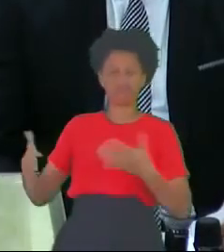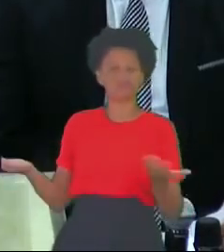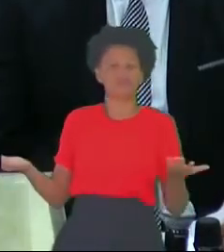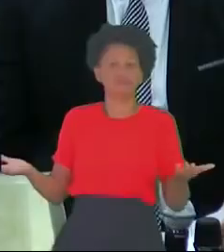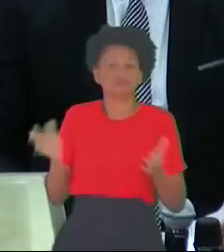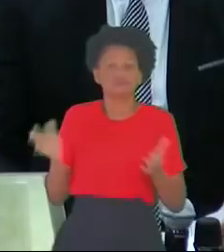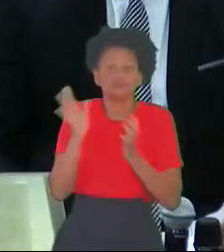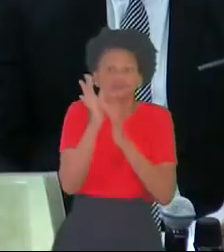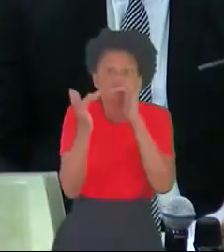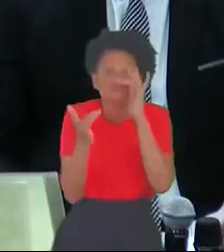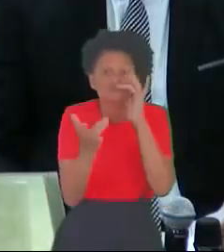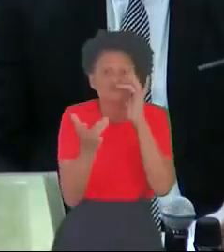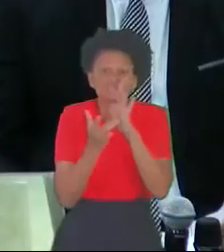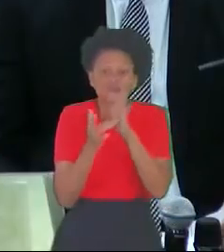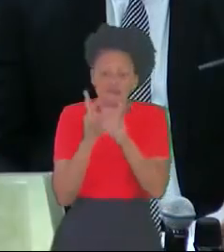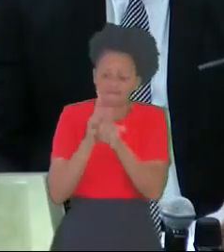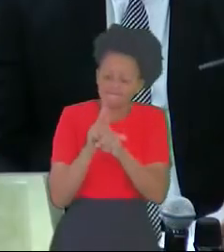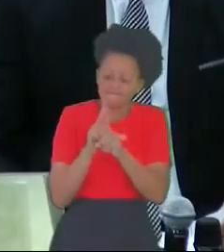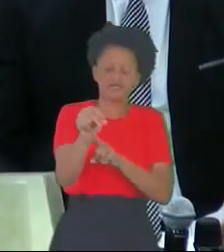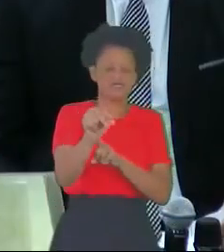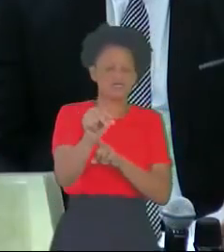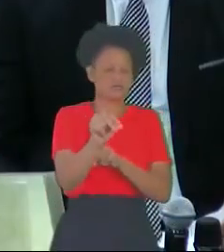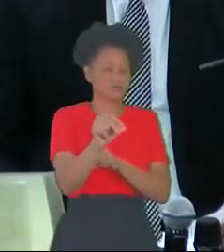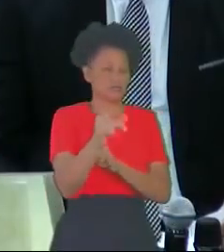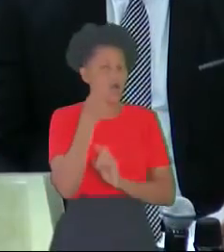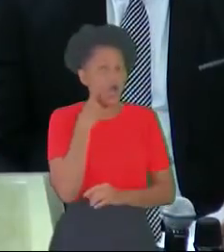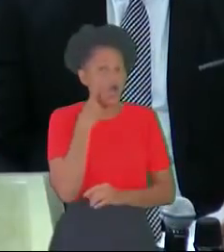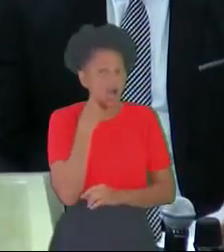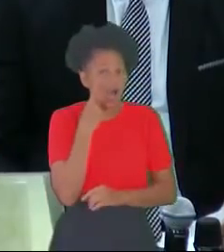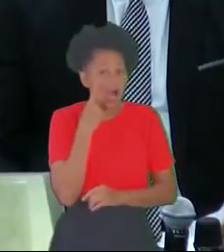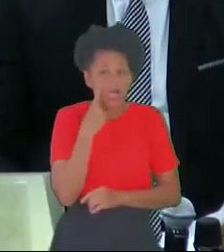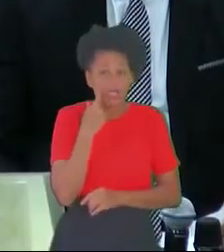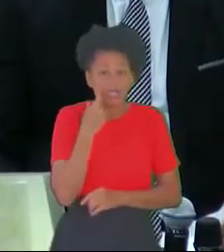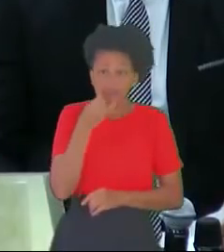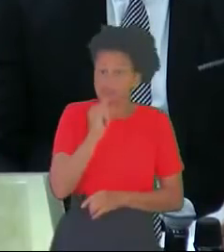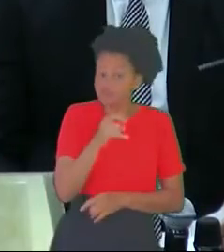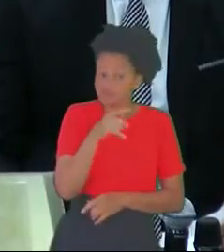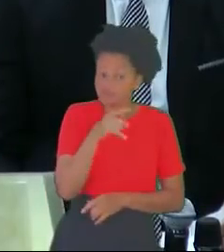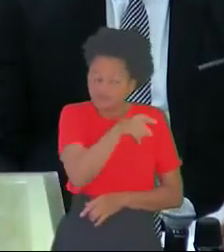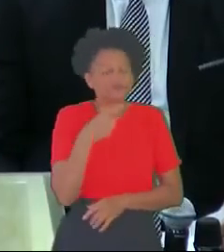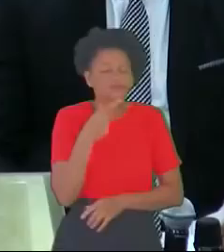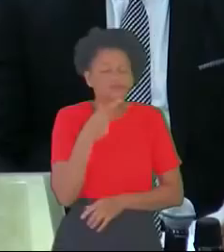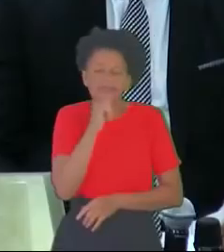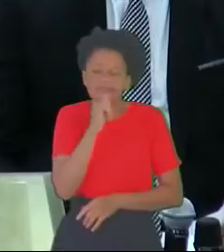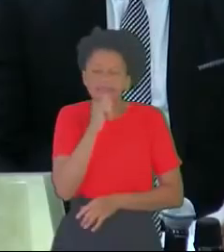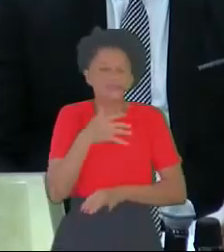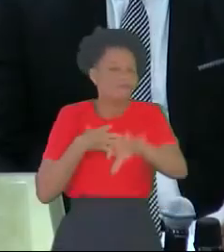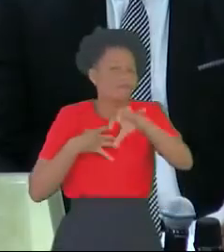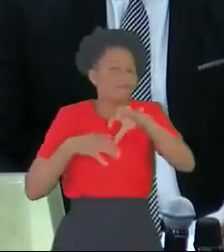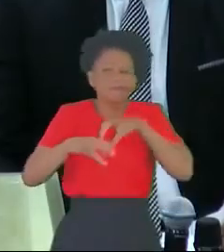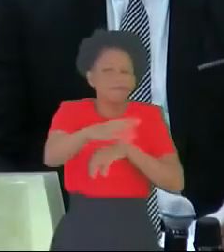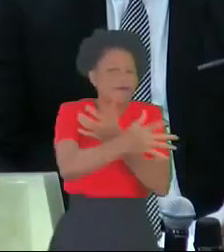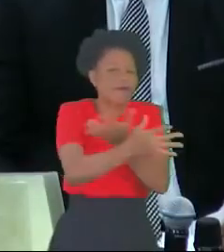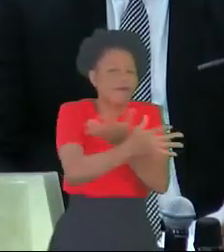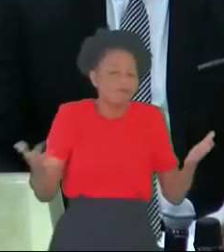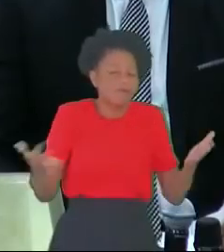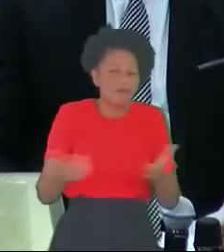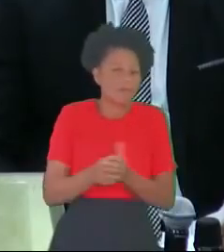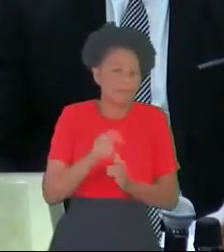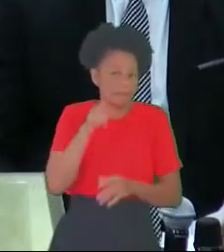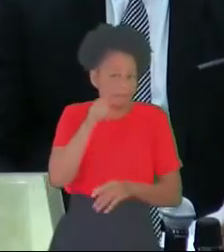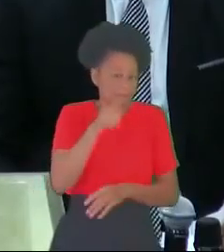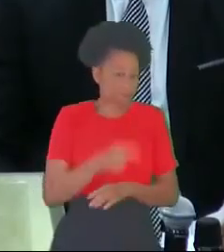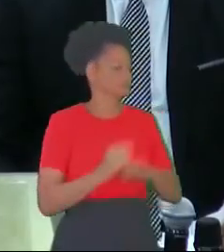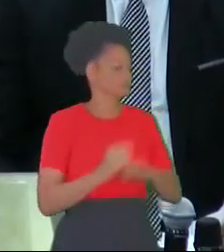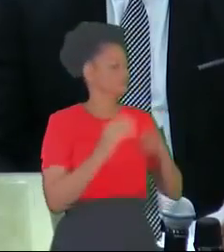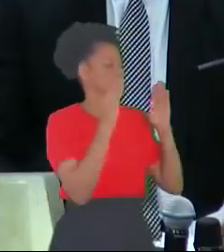Jesus vence a nossa negligência. Olha, se fosse você, o que era que você faria? Se você batesse numa porta de madrugada para